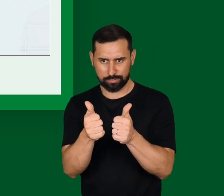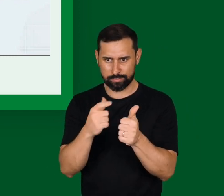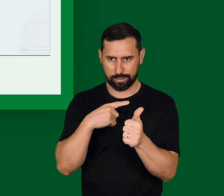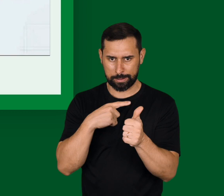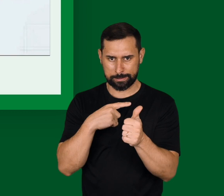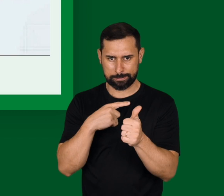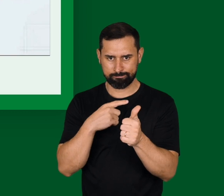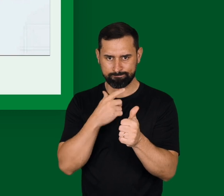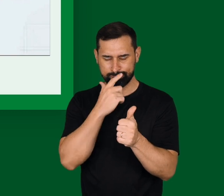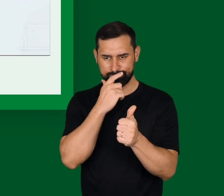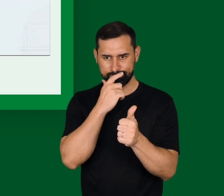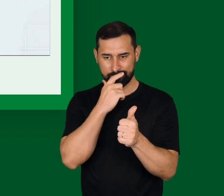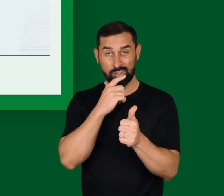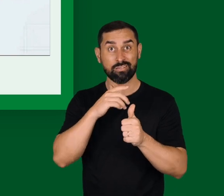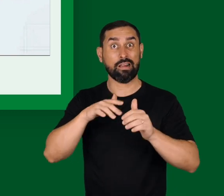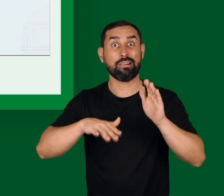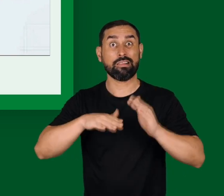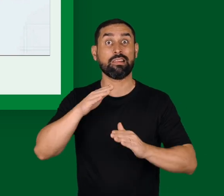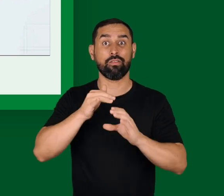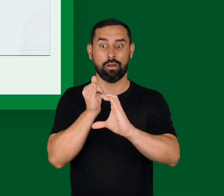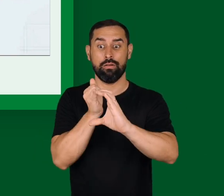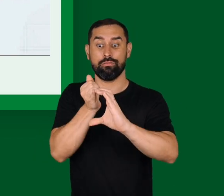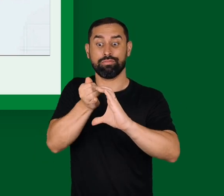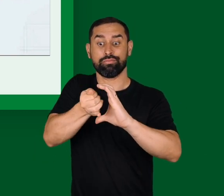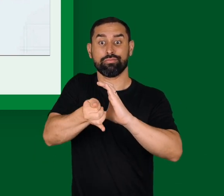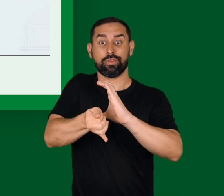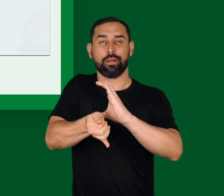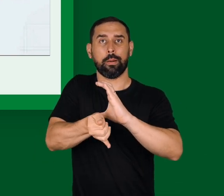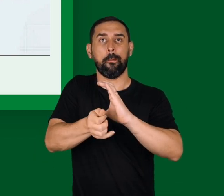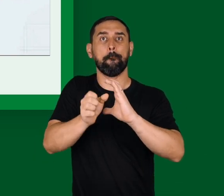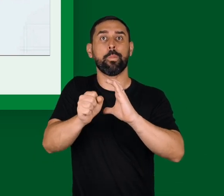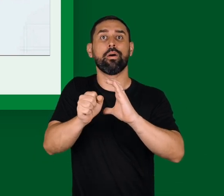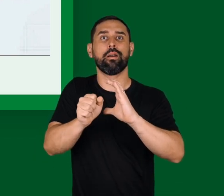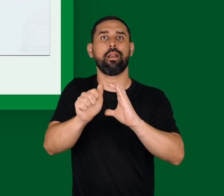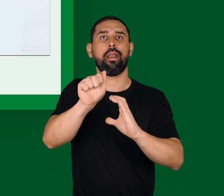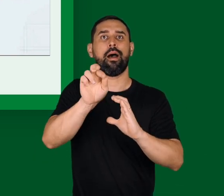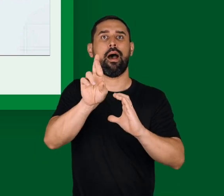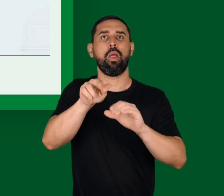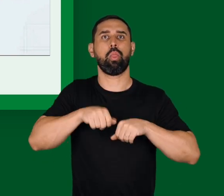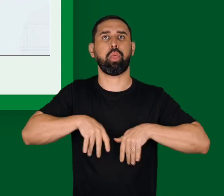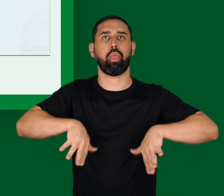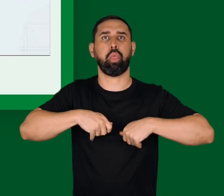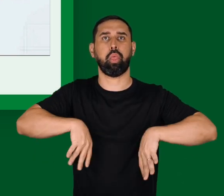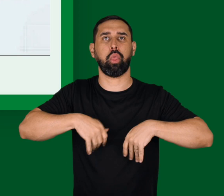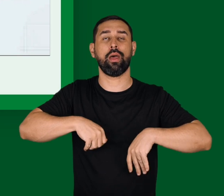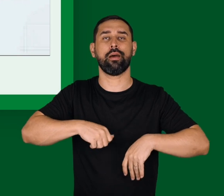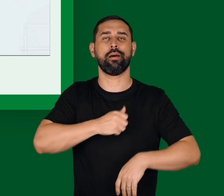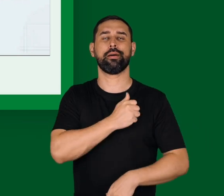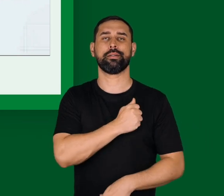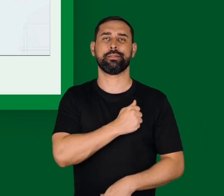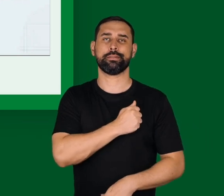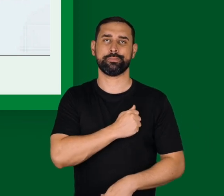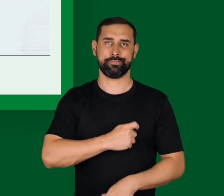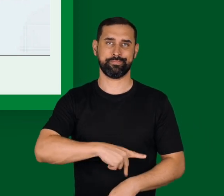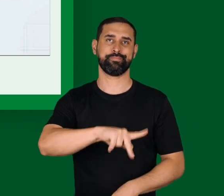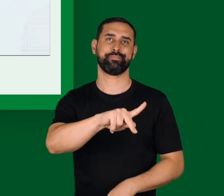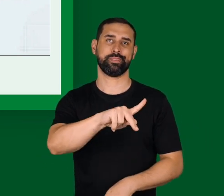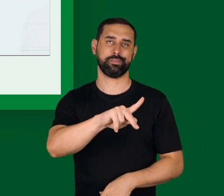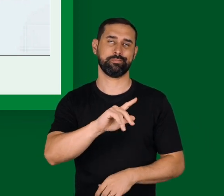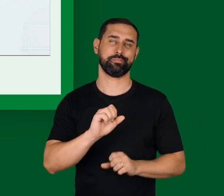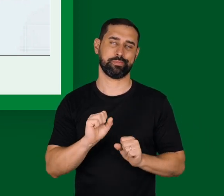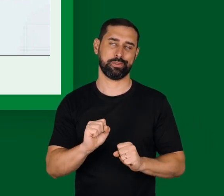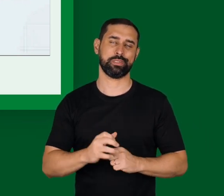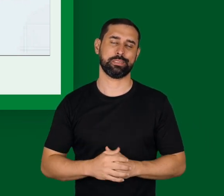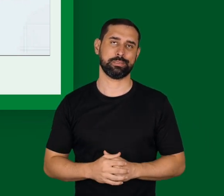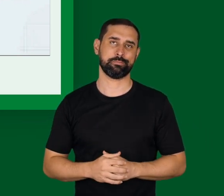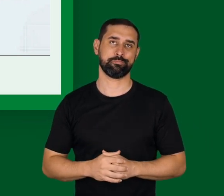não, eu já chequei, ele não está obstruído, ele não está deslocado, eu tenho que pensar se ele não pode estar fazendo síndrome de escape de